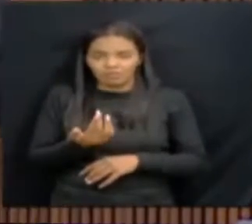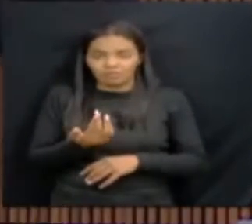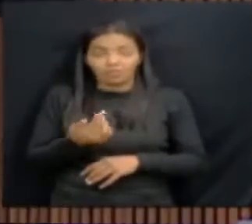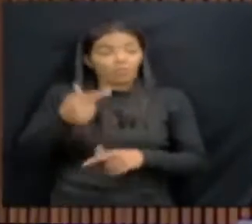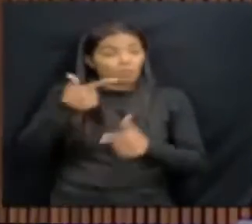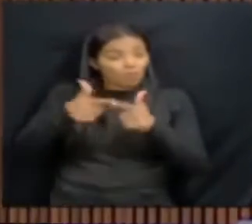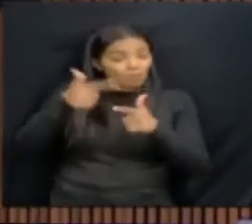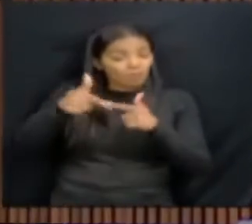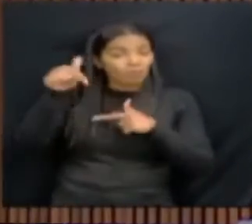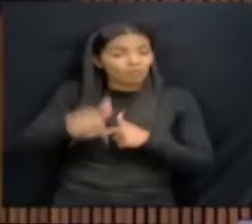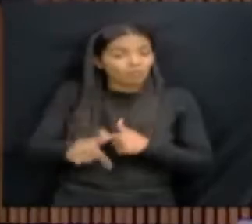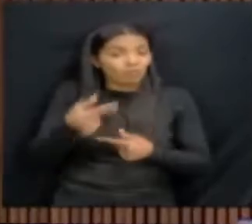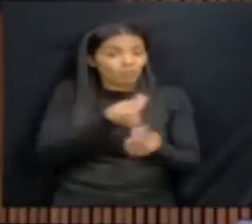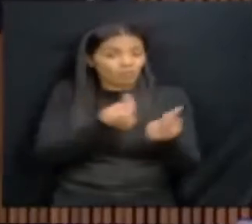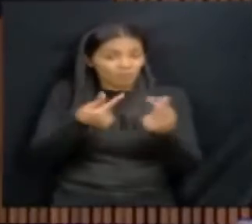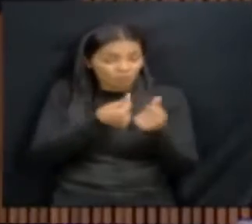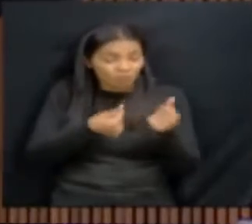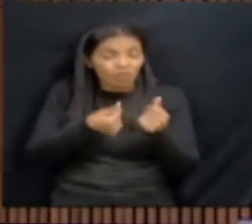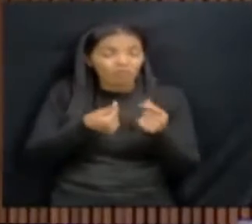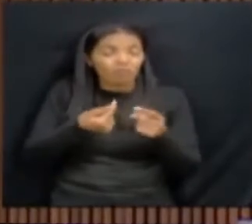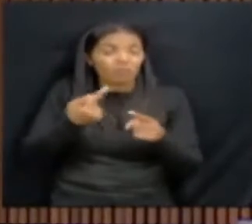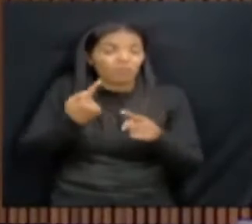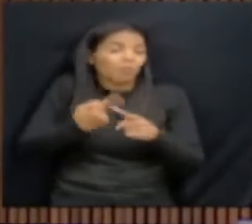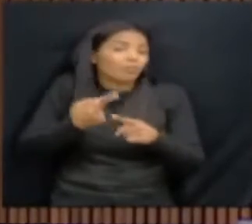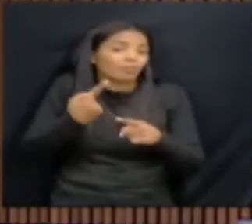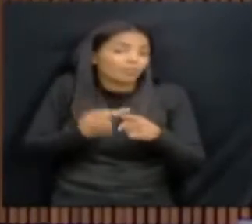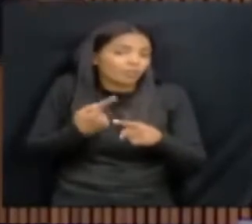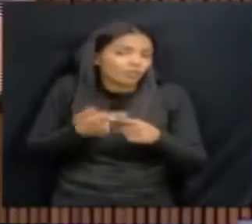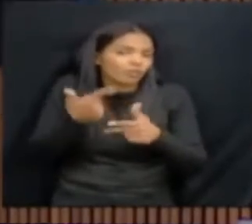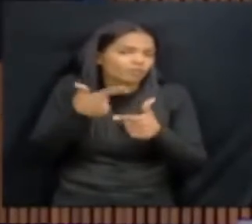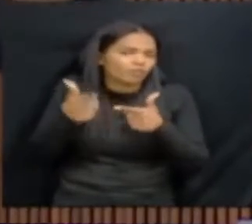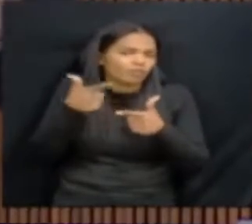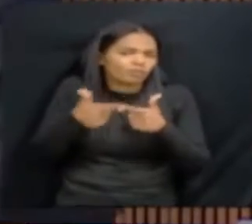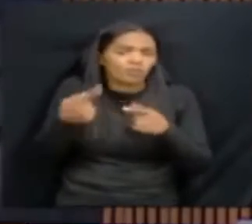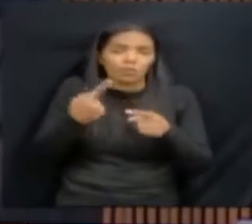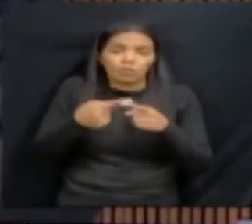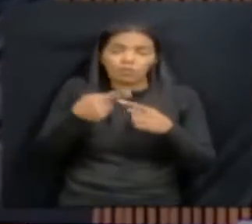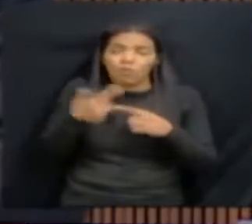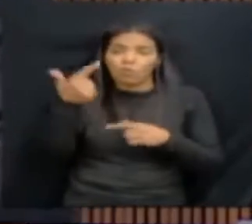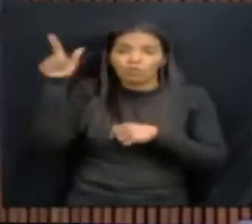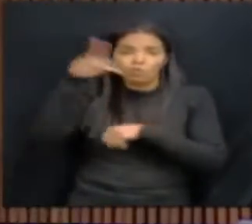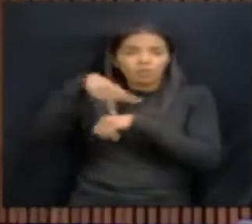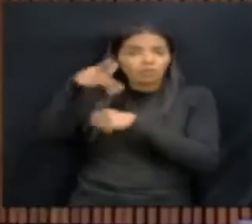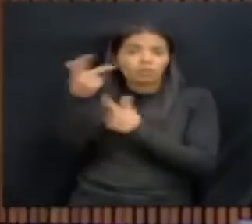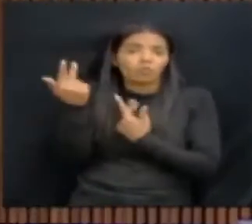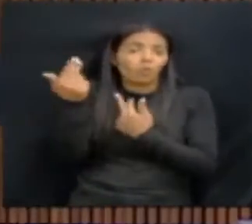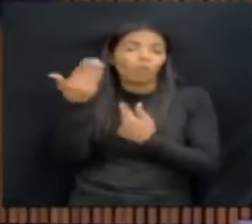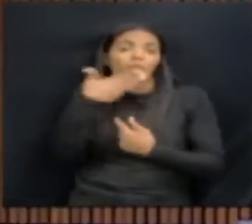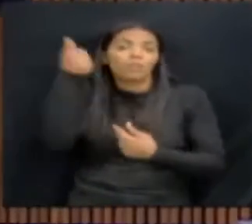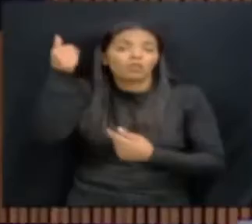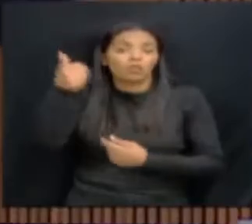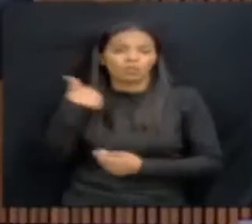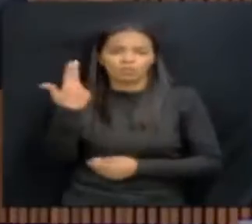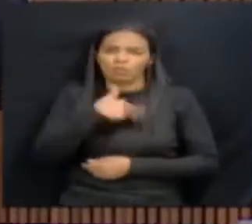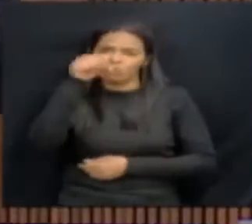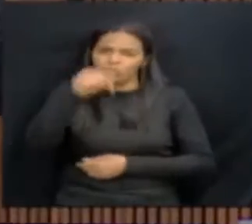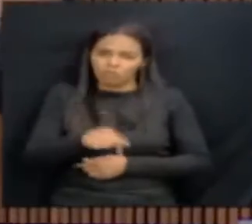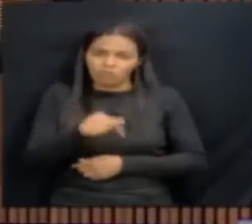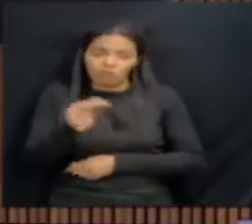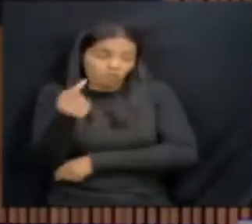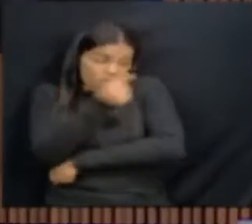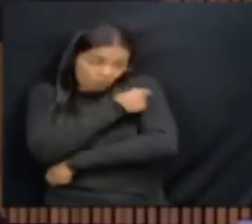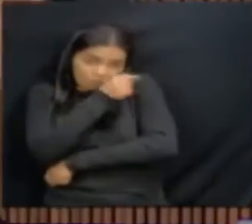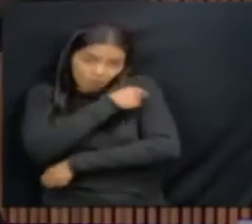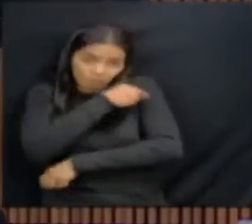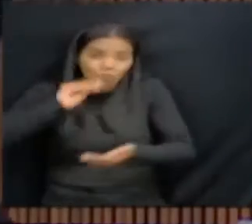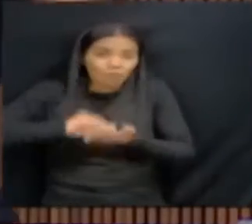aqui é maior que muitos outros países que têm as mesmas condições que a nossa. A vacinação faltante aqui